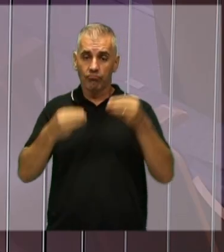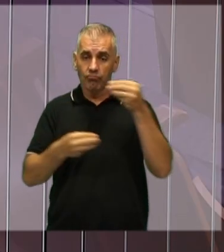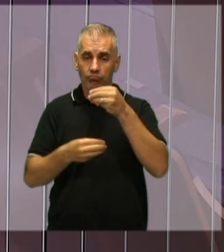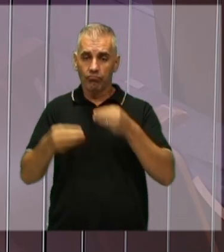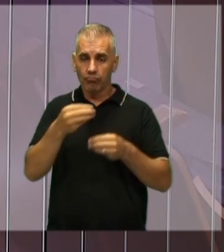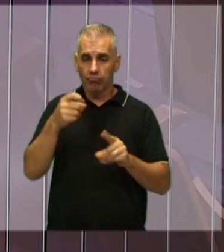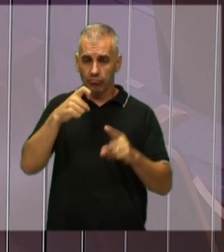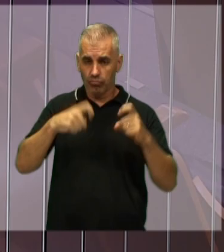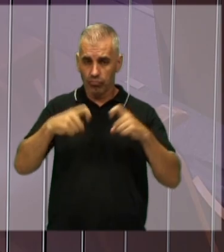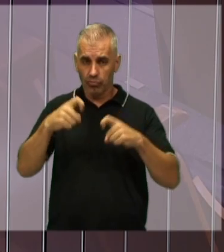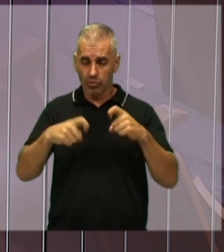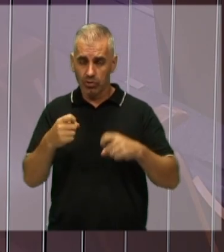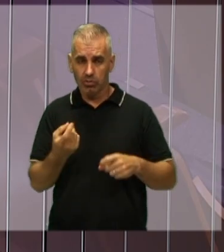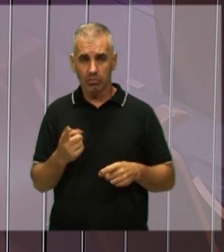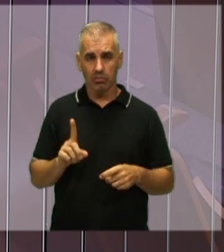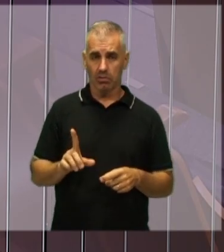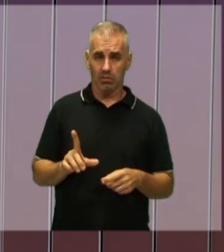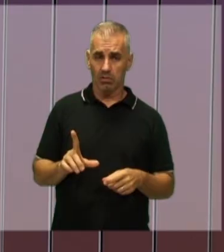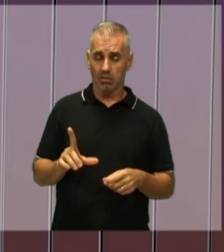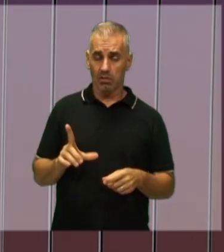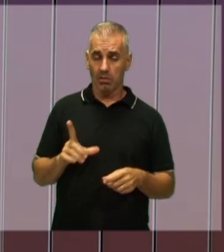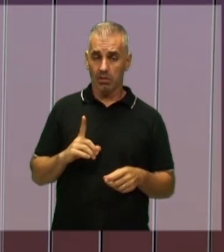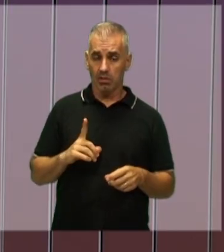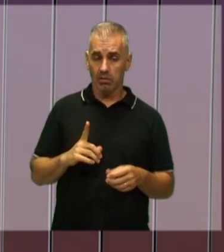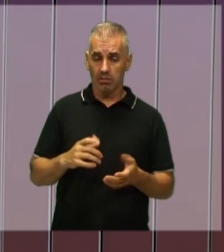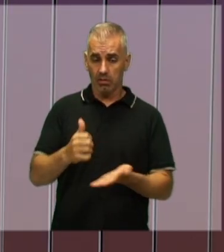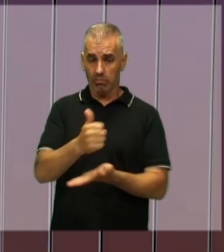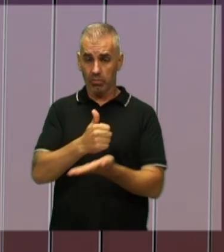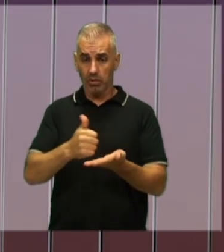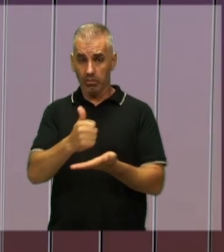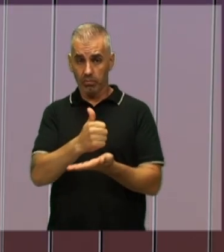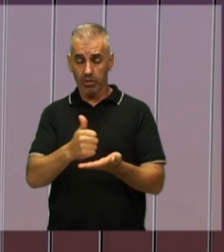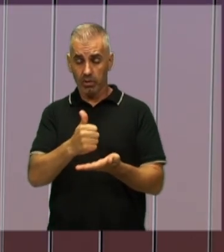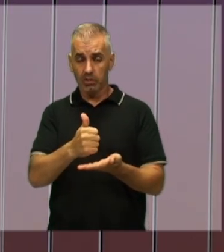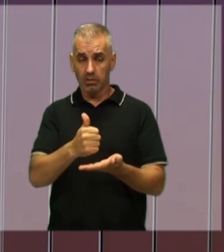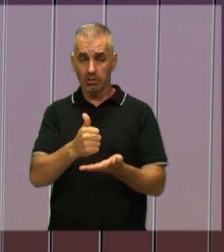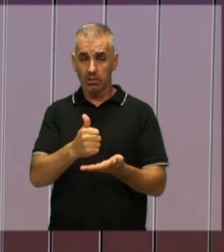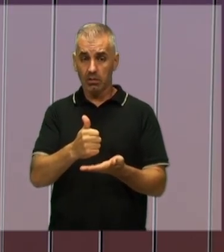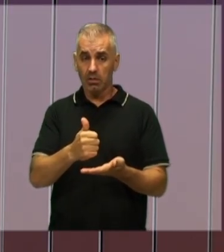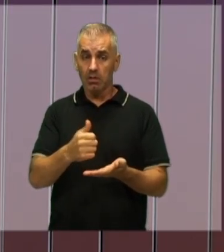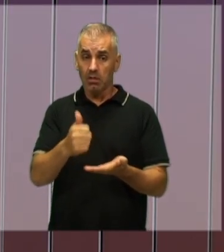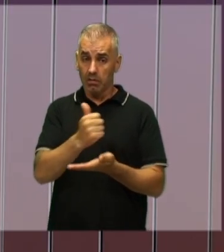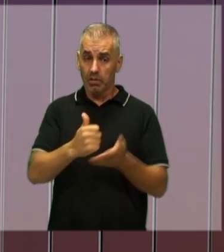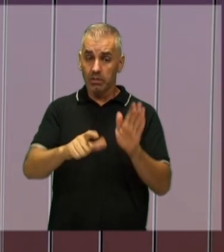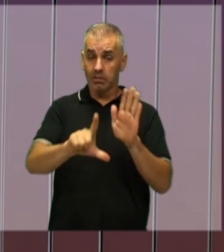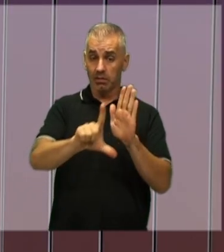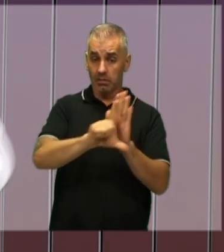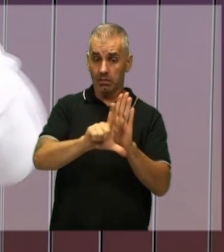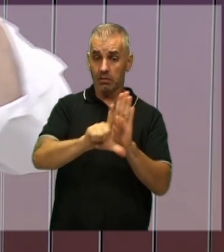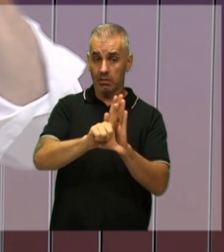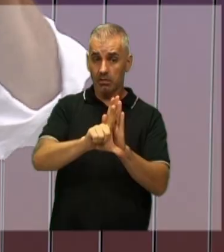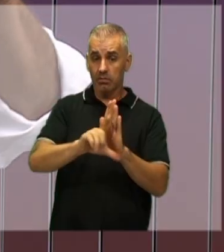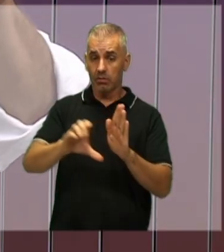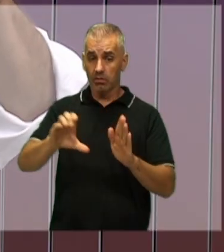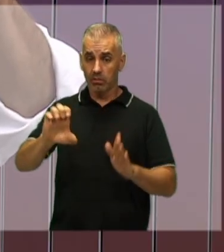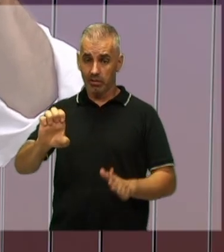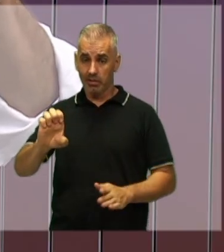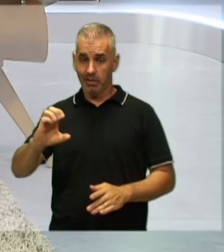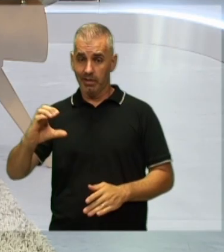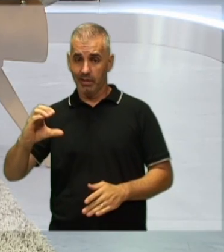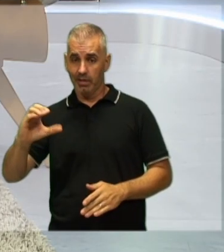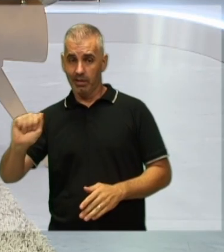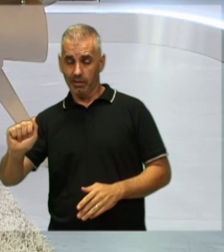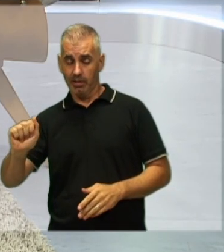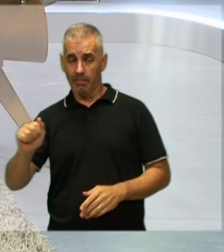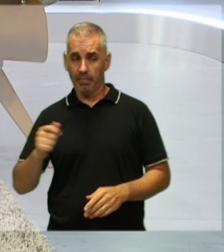parâmetro, e esse parâmetro é o Estatuto da Criança e do Adolescente, Perfeito. É isso? Perfeito. Não estou inventando a roda. O parâmetro já está lá. Não vai ser